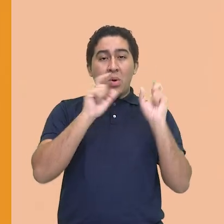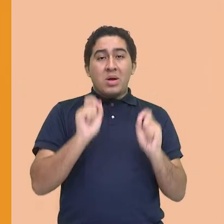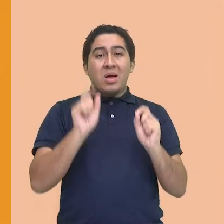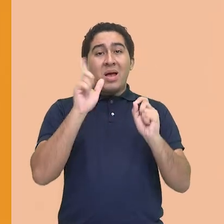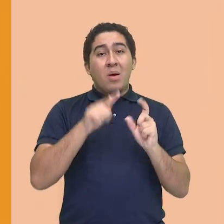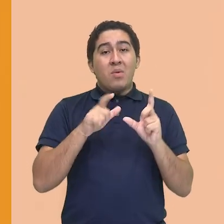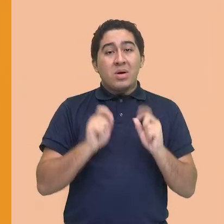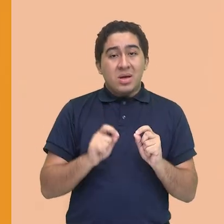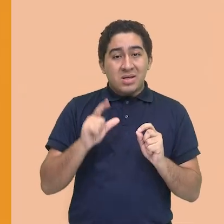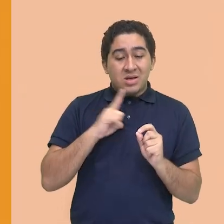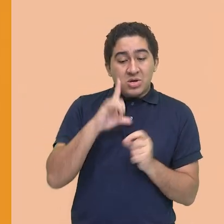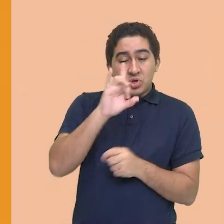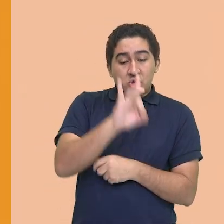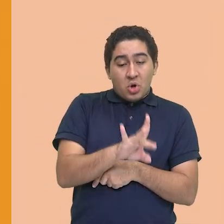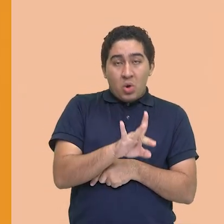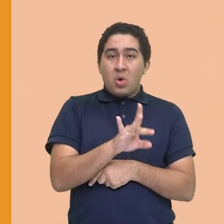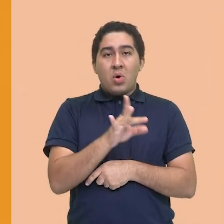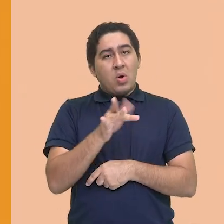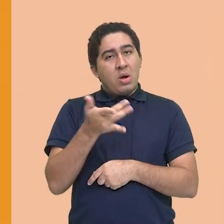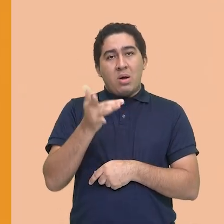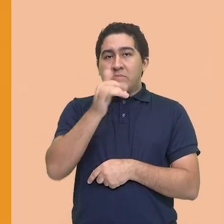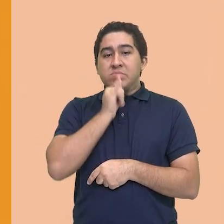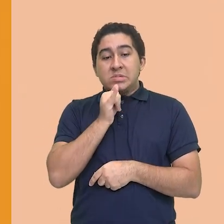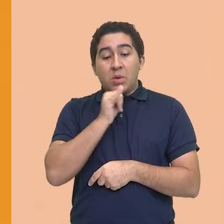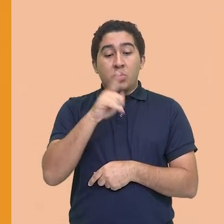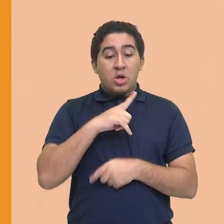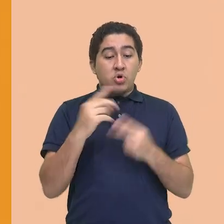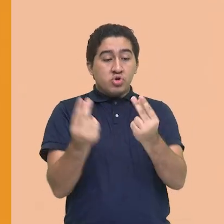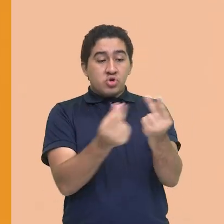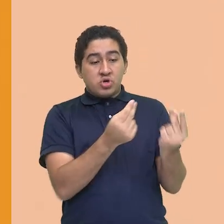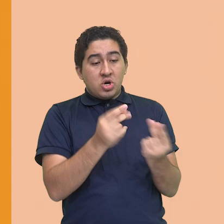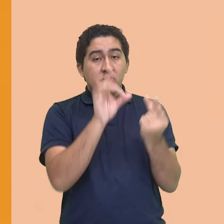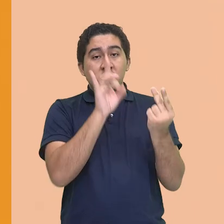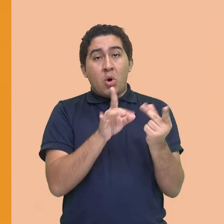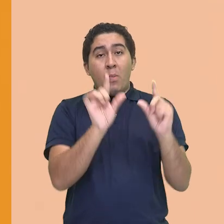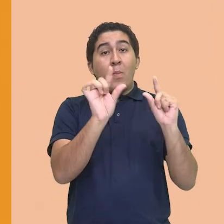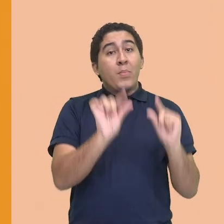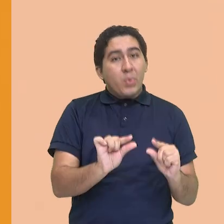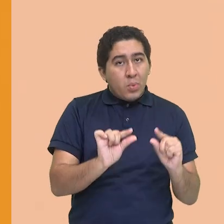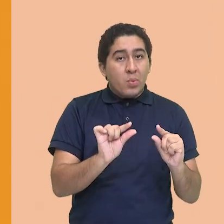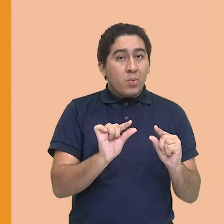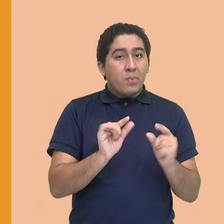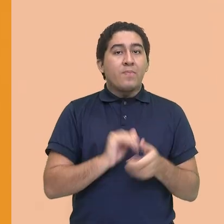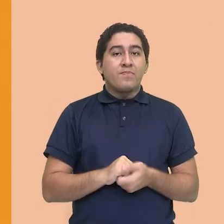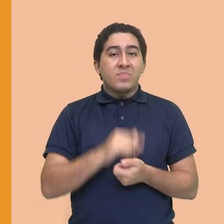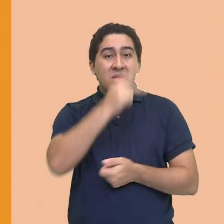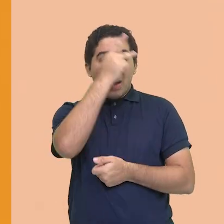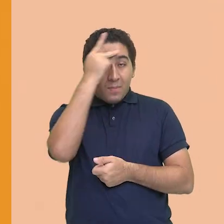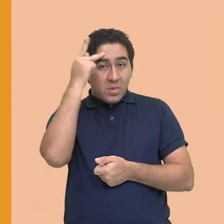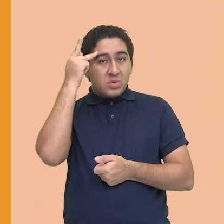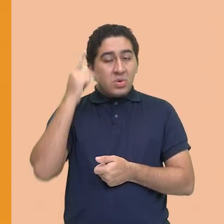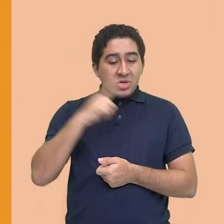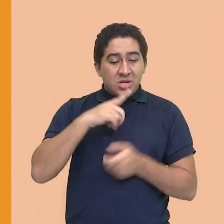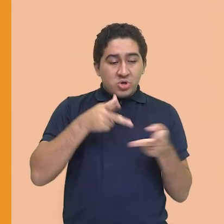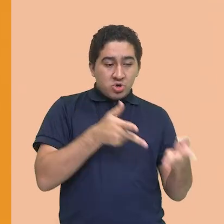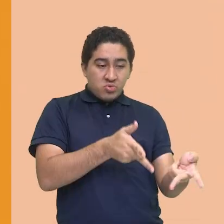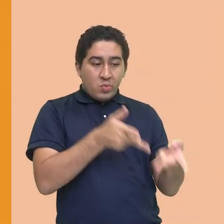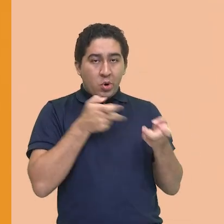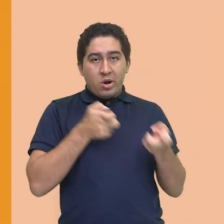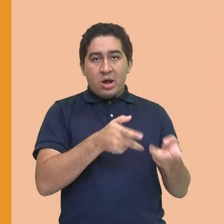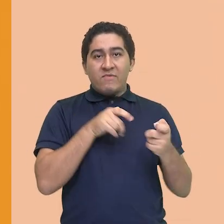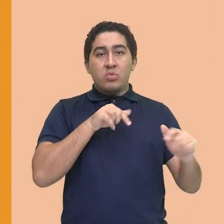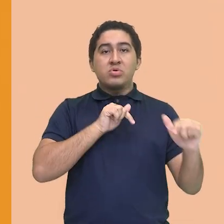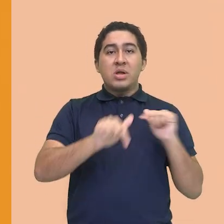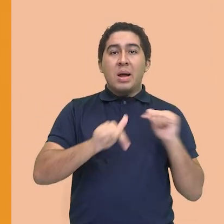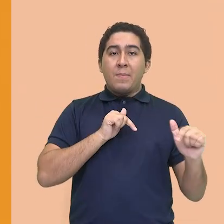grande fausto, ou seja, a riqueza de fato era para poucos. Aquelas pessoas que exploravam de fato o